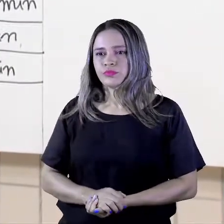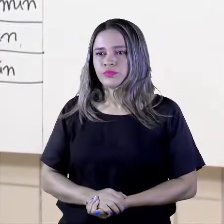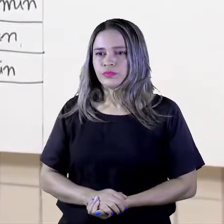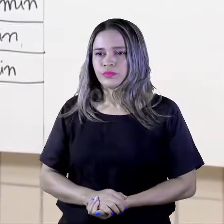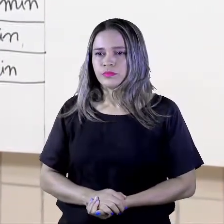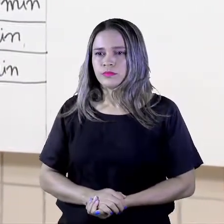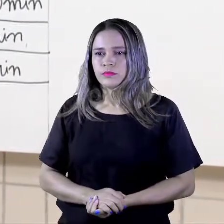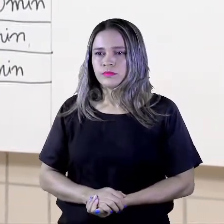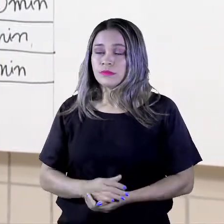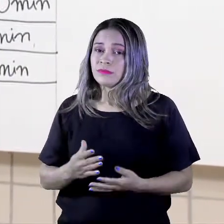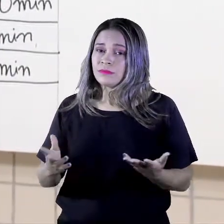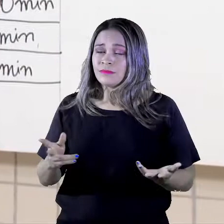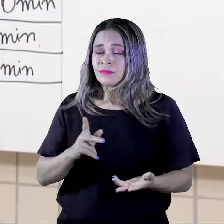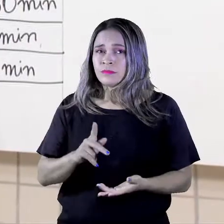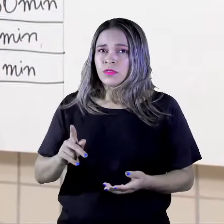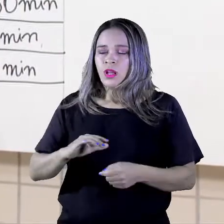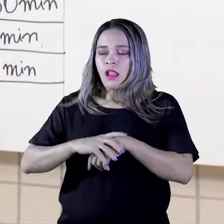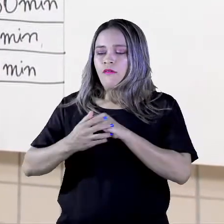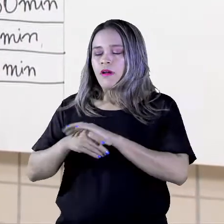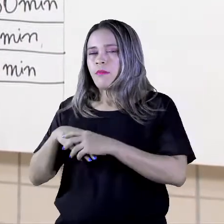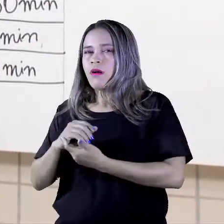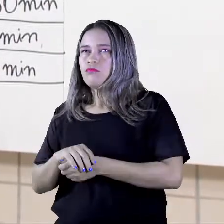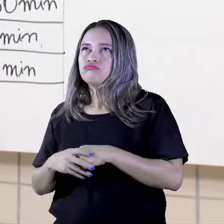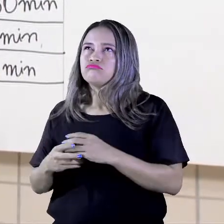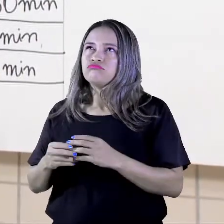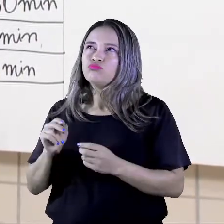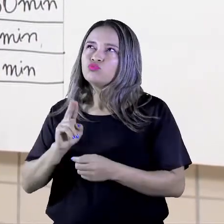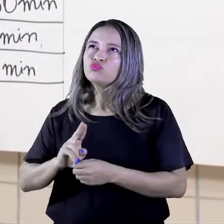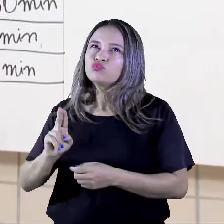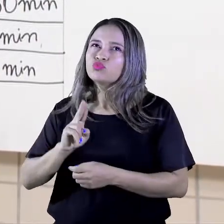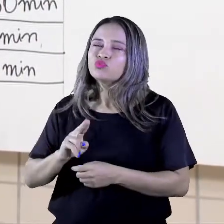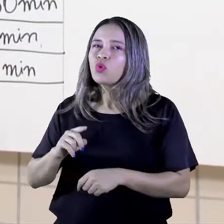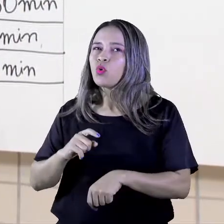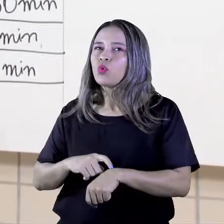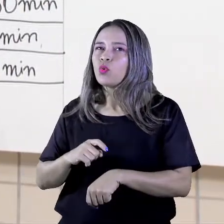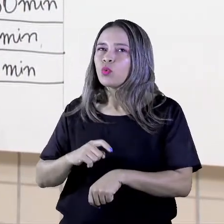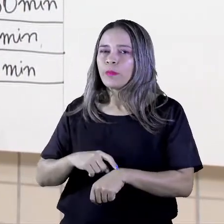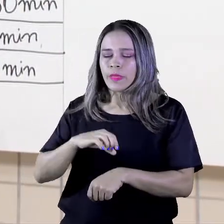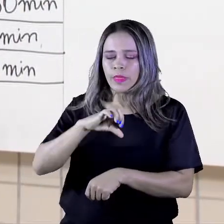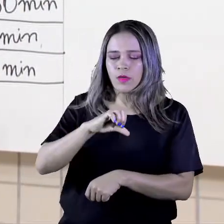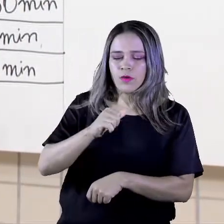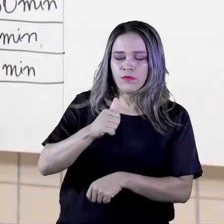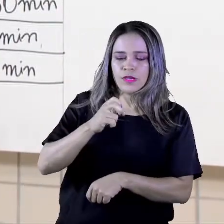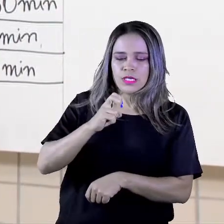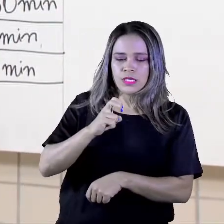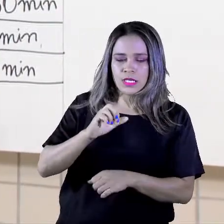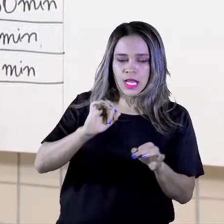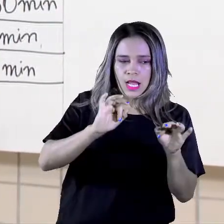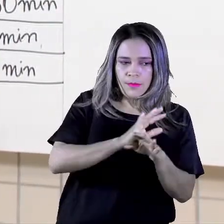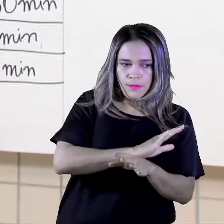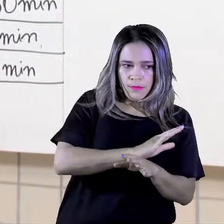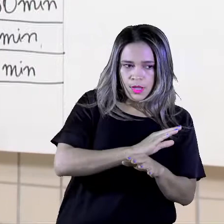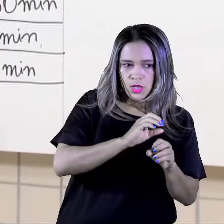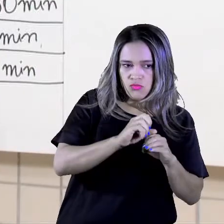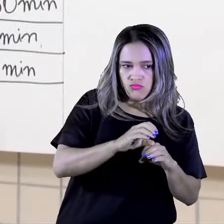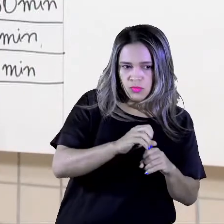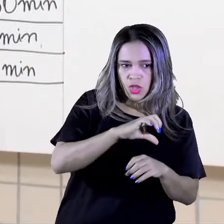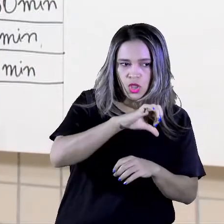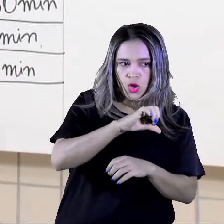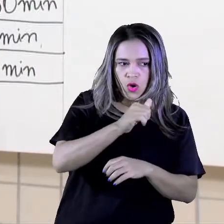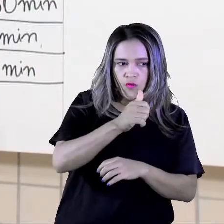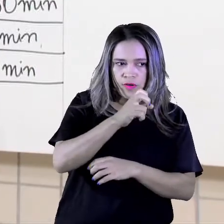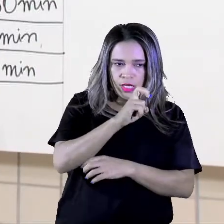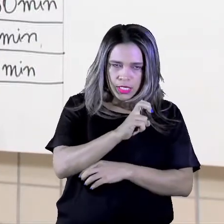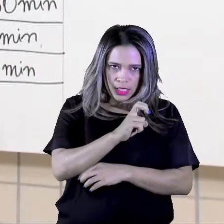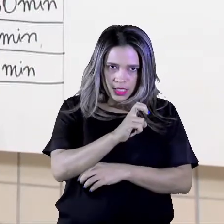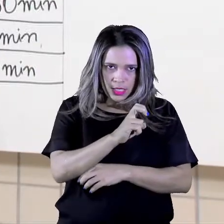Ah, professor, lavar as mãos. A gente usou o tempo para lavar as mãos de 9h15, quando eu terminei de fazer a leitura, nós fomos lavar as mãos. A